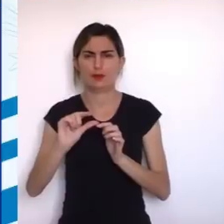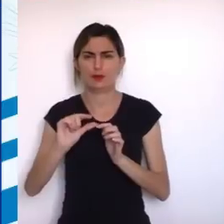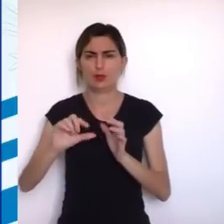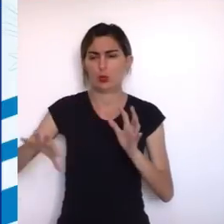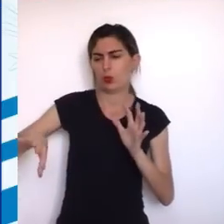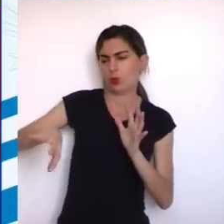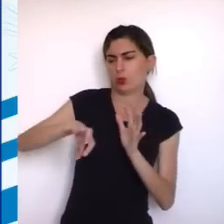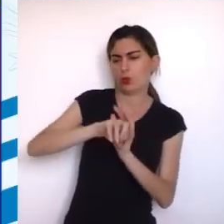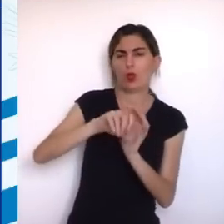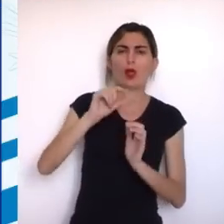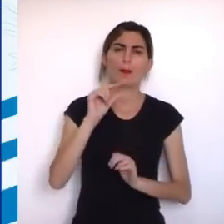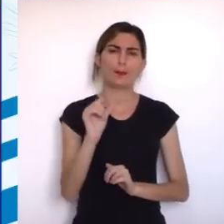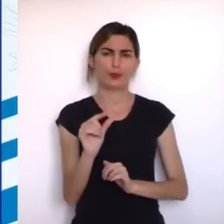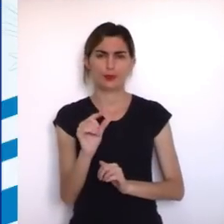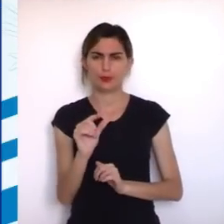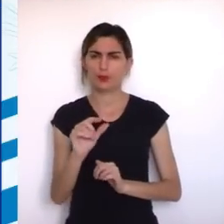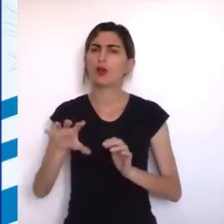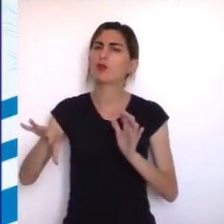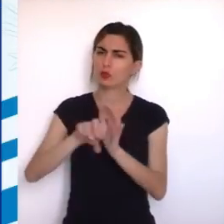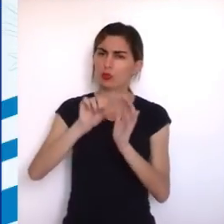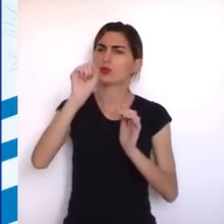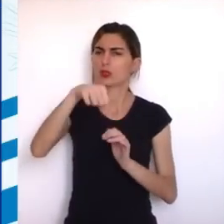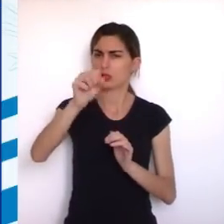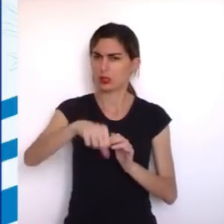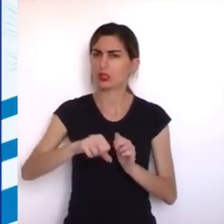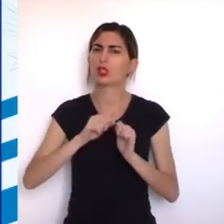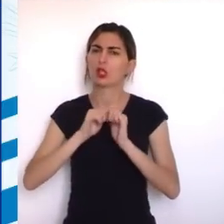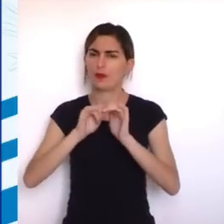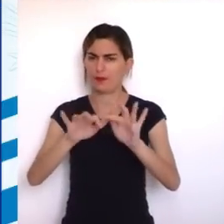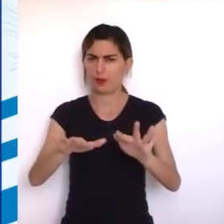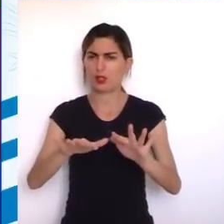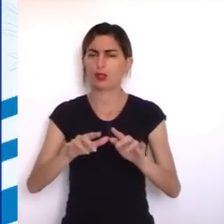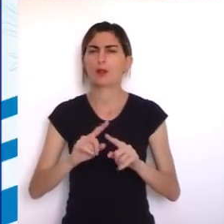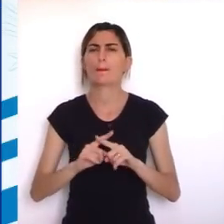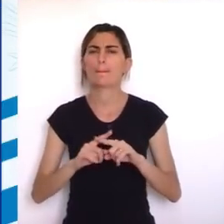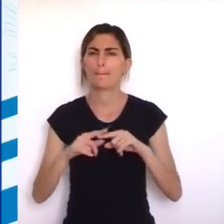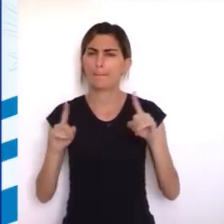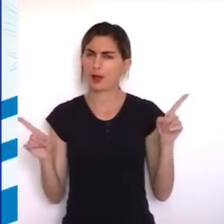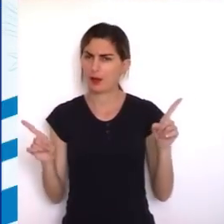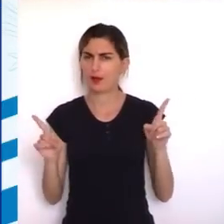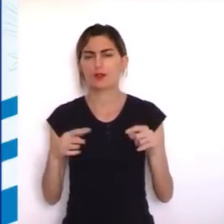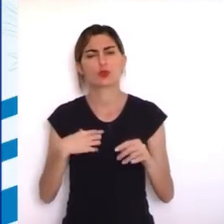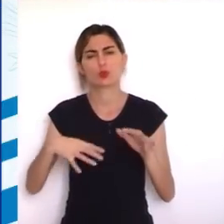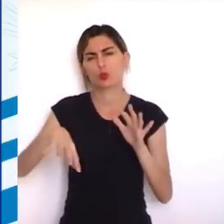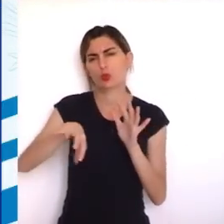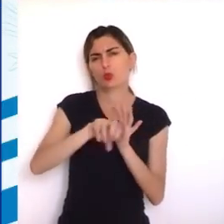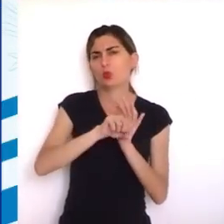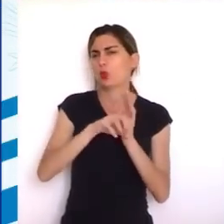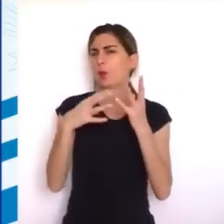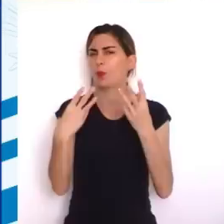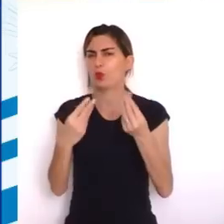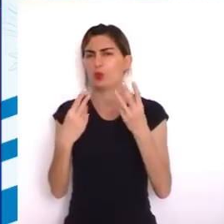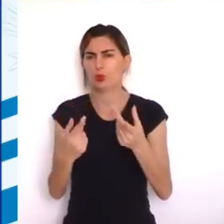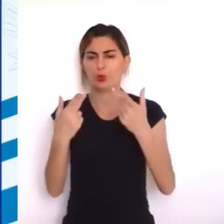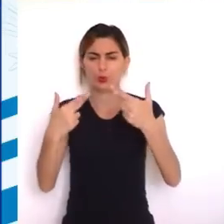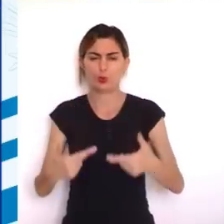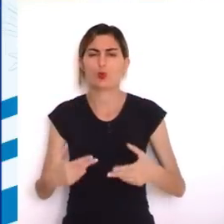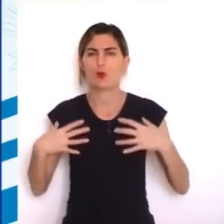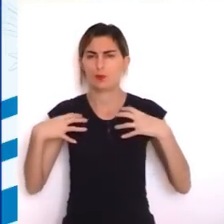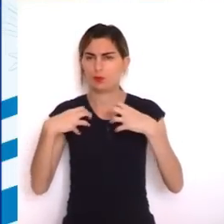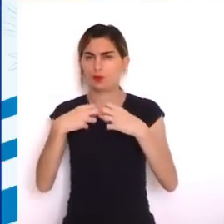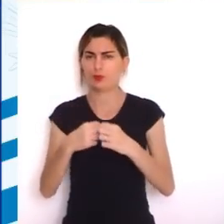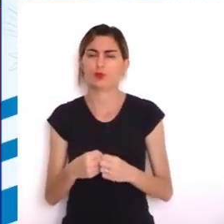ser mal absorvedores. Vai absorver sim, vai refletir, tá? Mas não vai